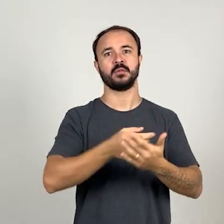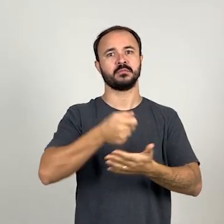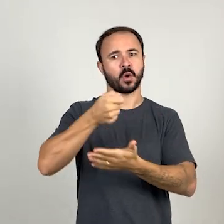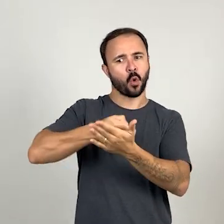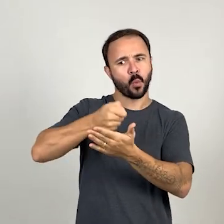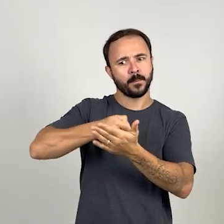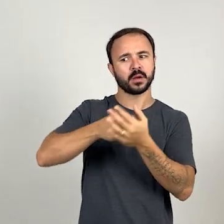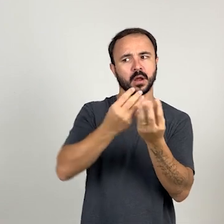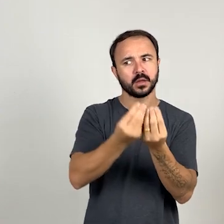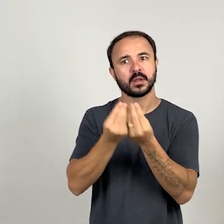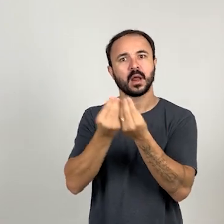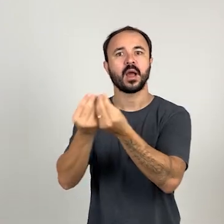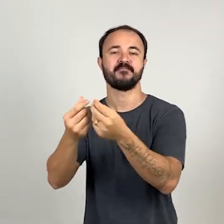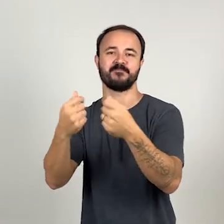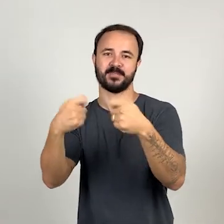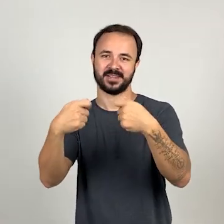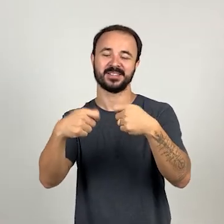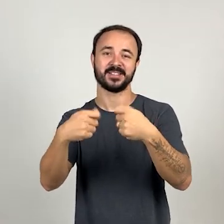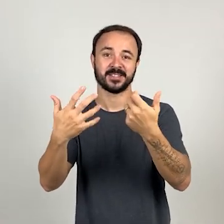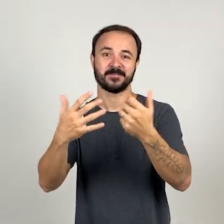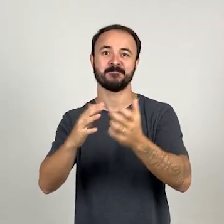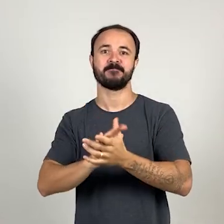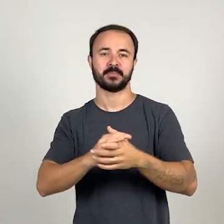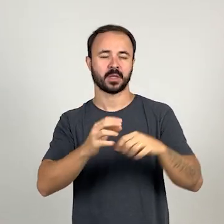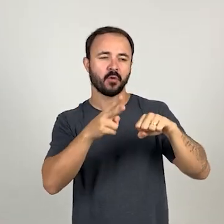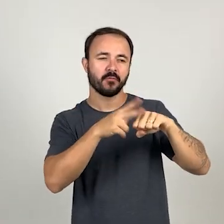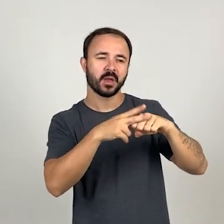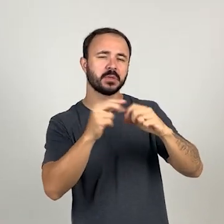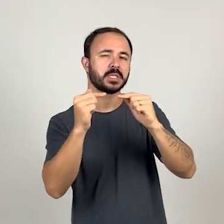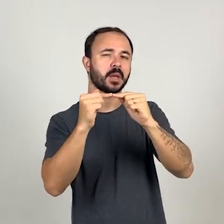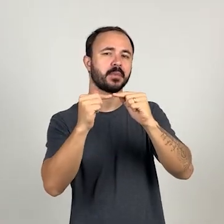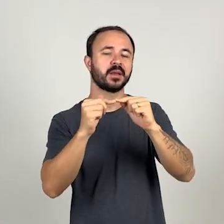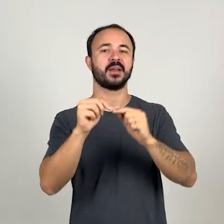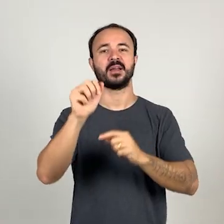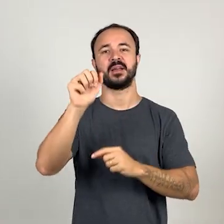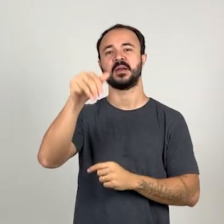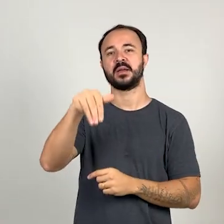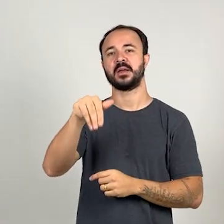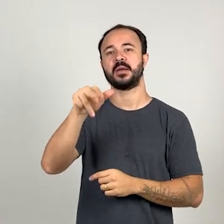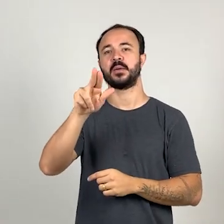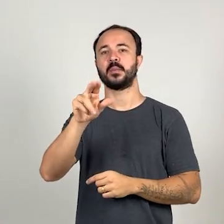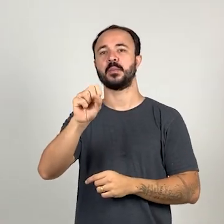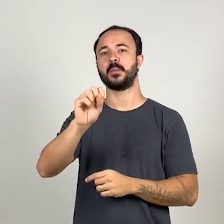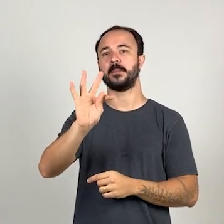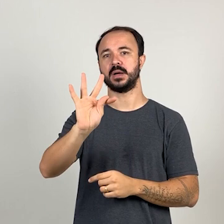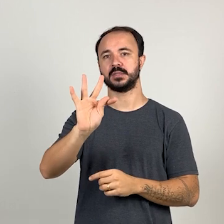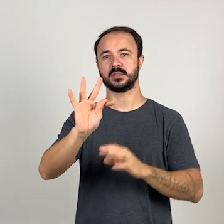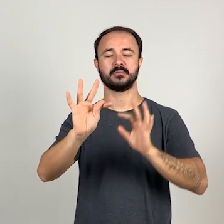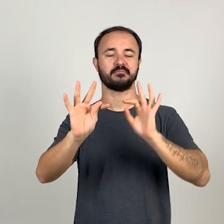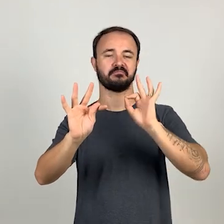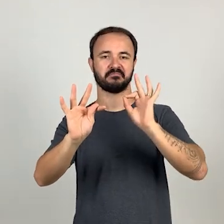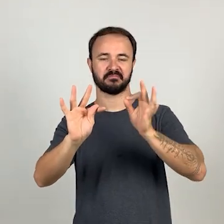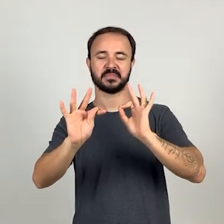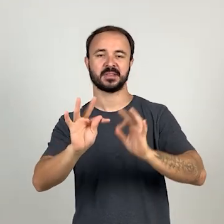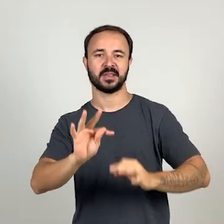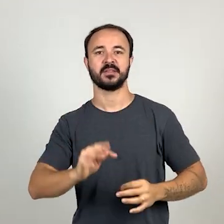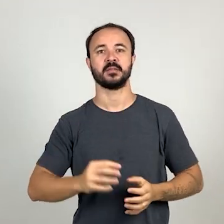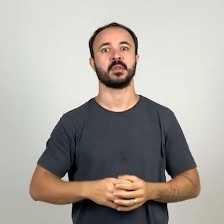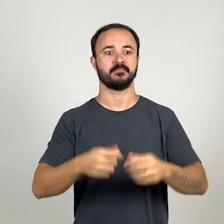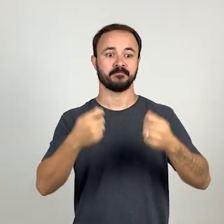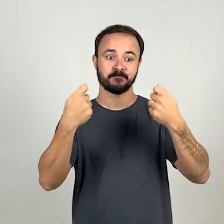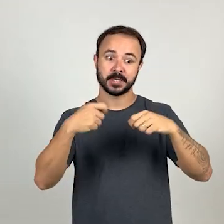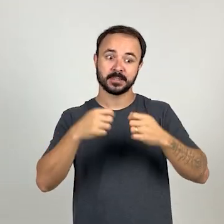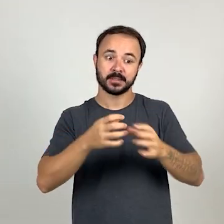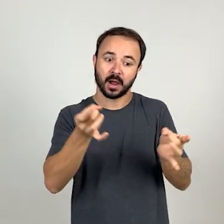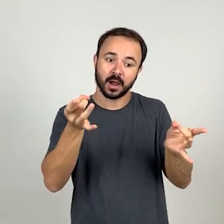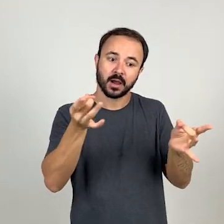esse trabalho, então o verbo mais adequado, they must finish it today. Então eles devem terminar esse trabalho,